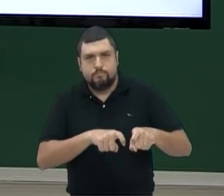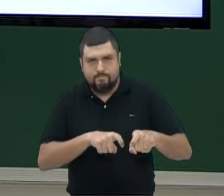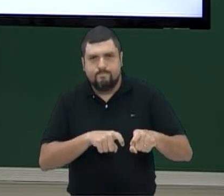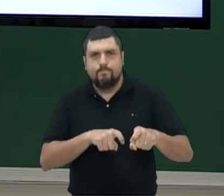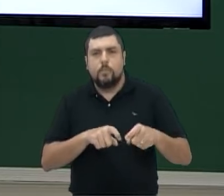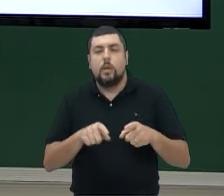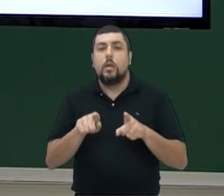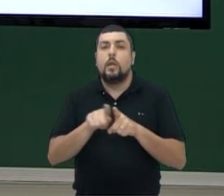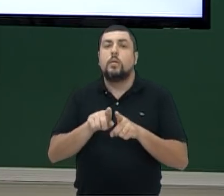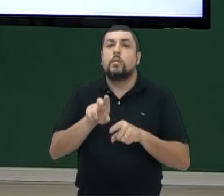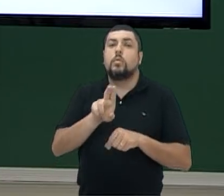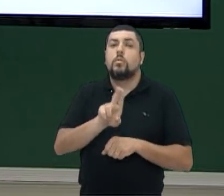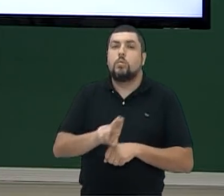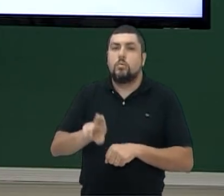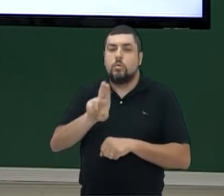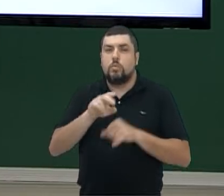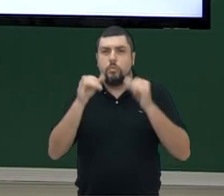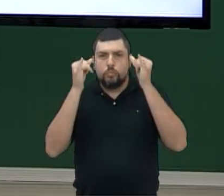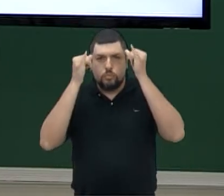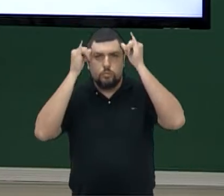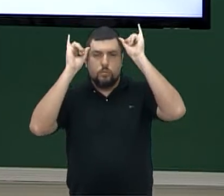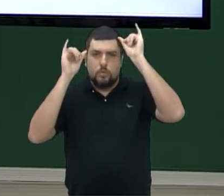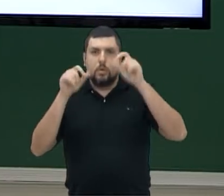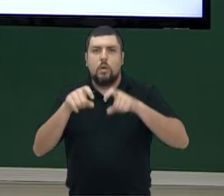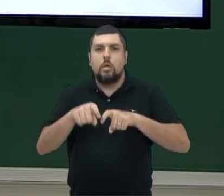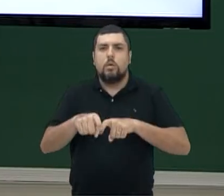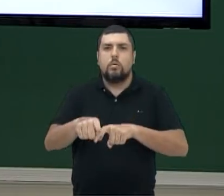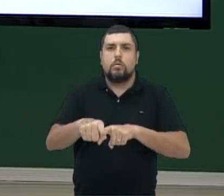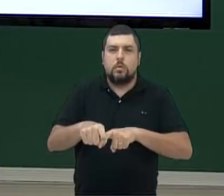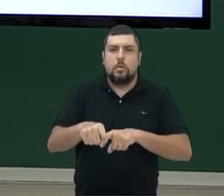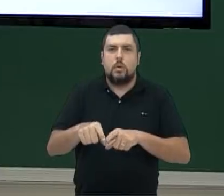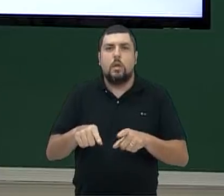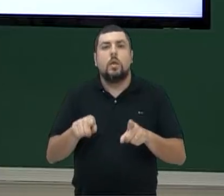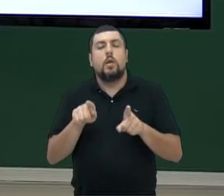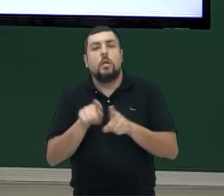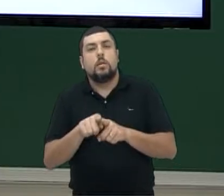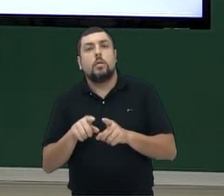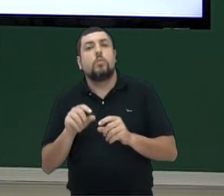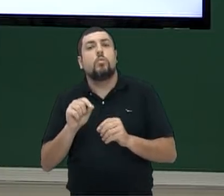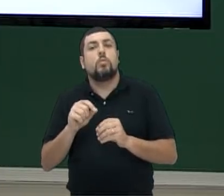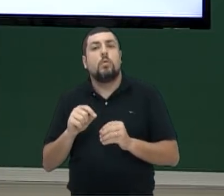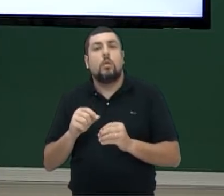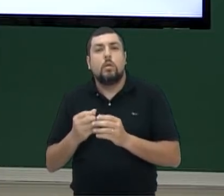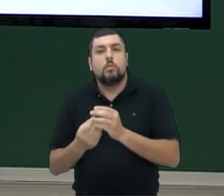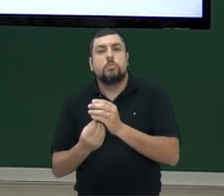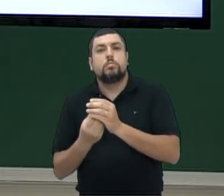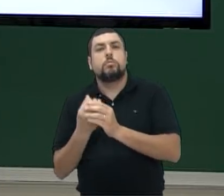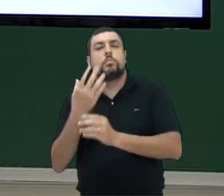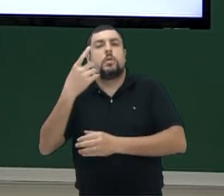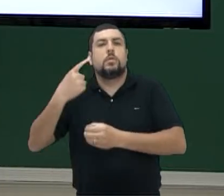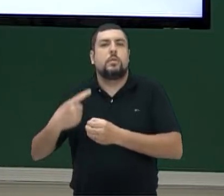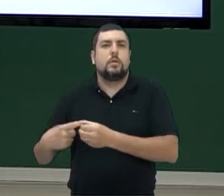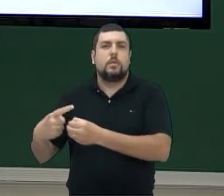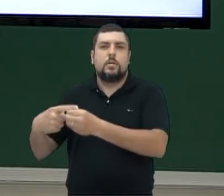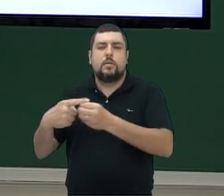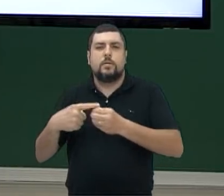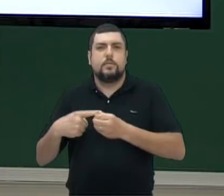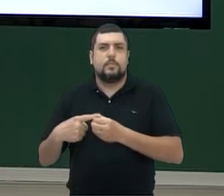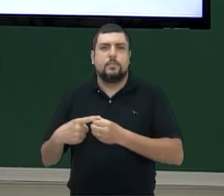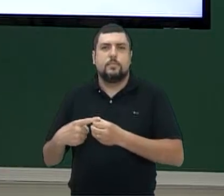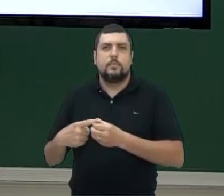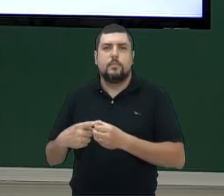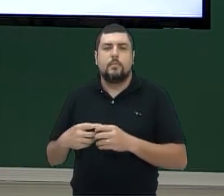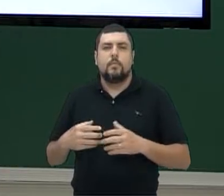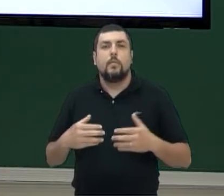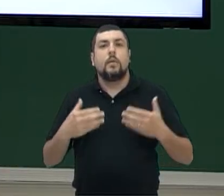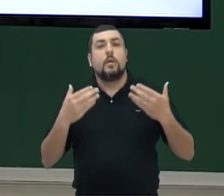e também áreas onde a civilização, a sociedade construiu as suas cidades. Então é um tipo